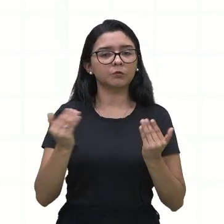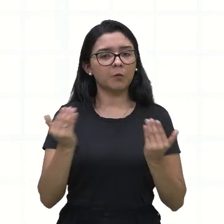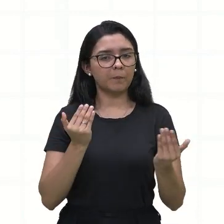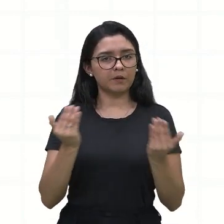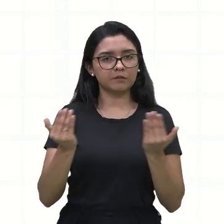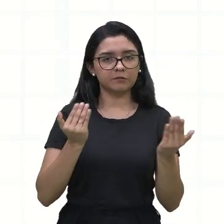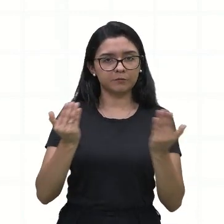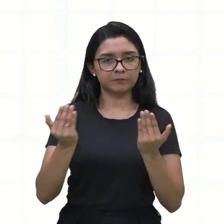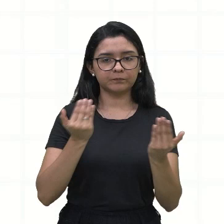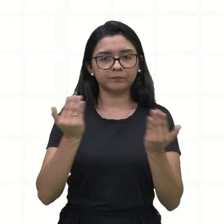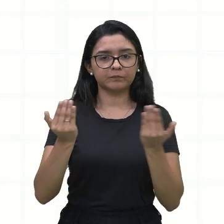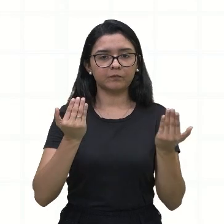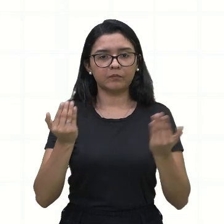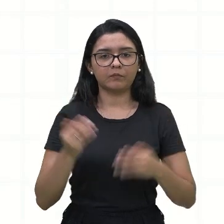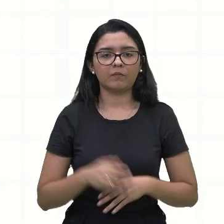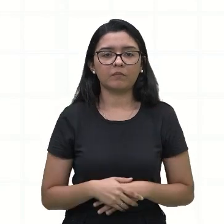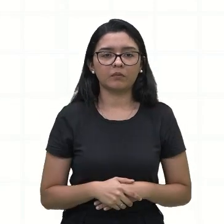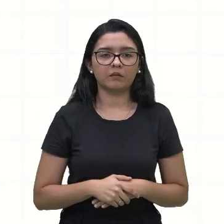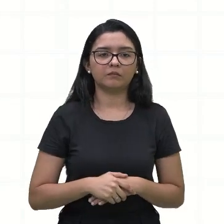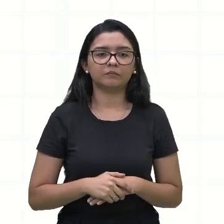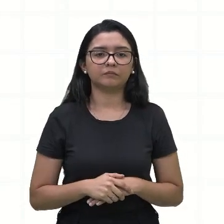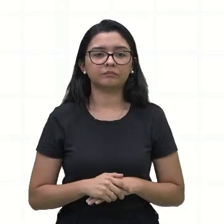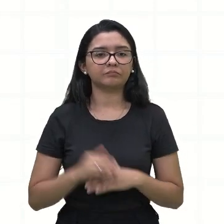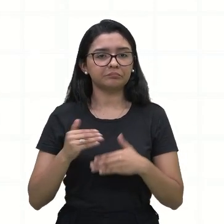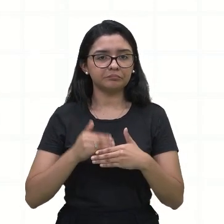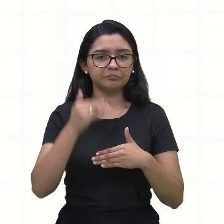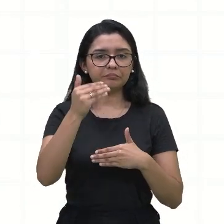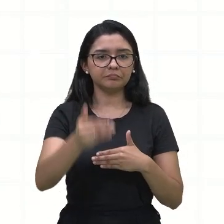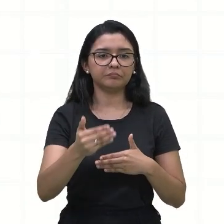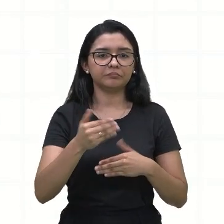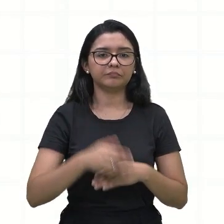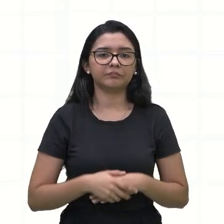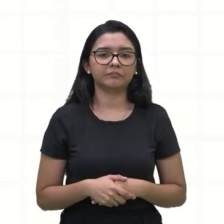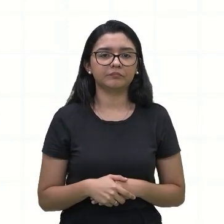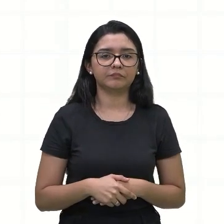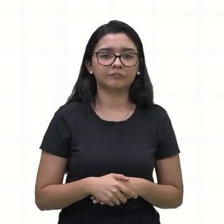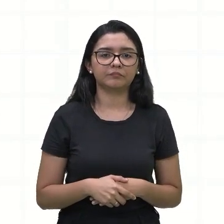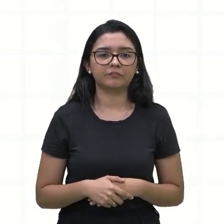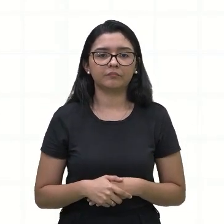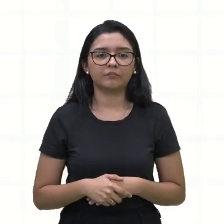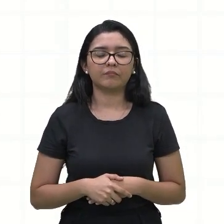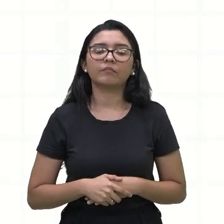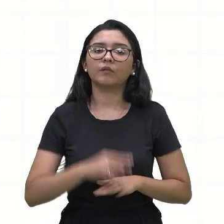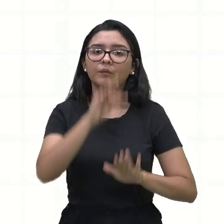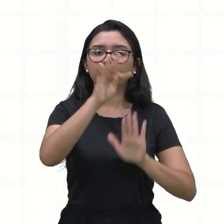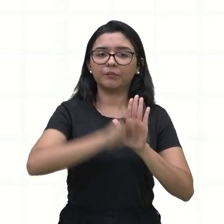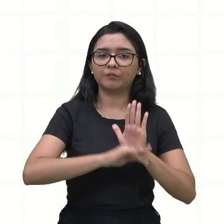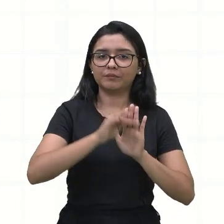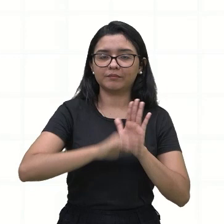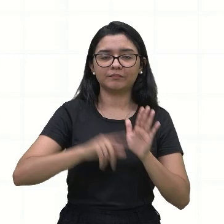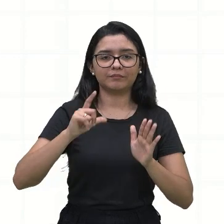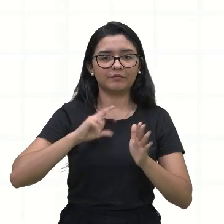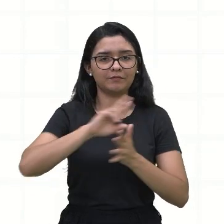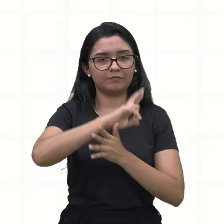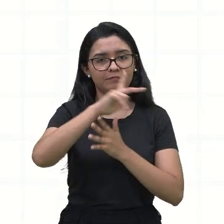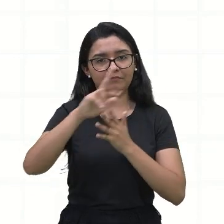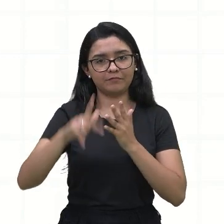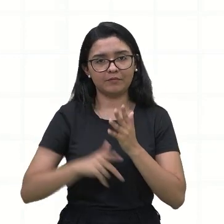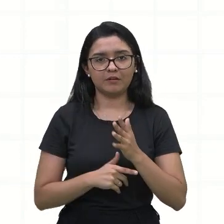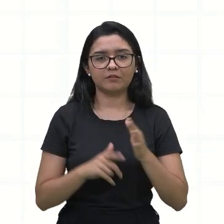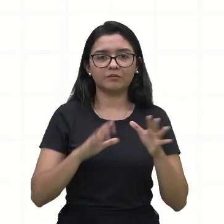comparação, ok? E prosseguindo aqui, olha só. Notem aí que os textos eles estão repletos ali